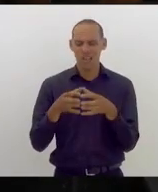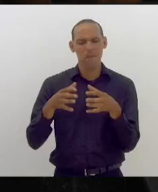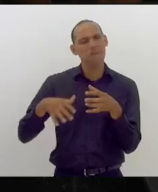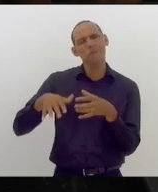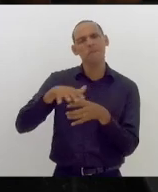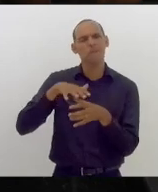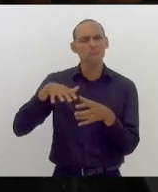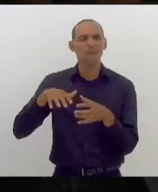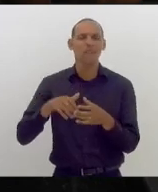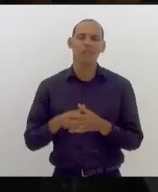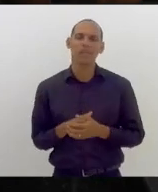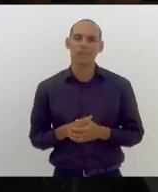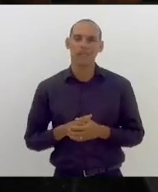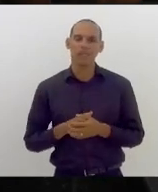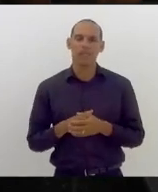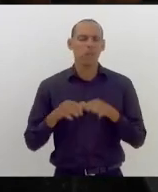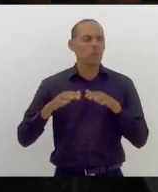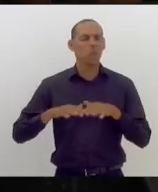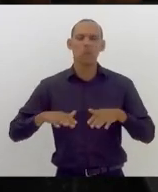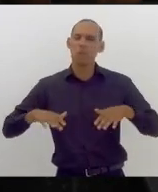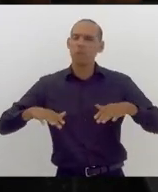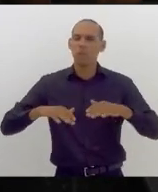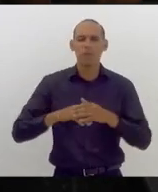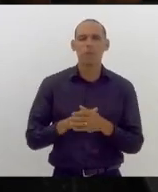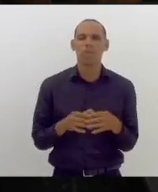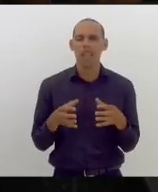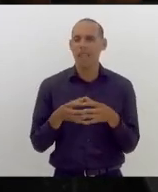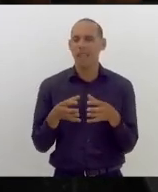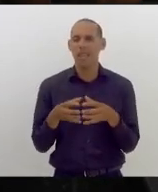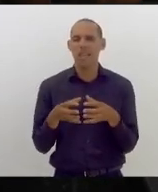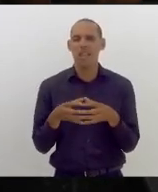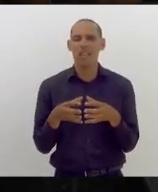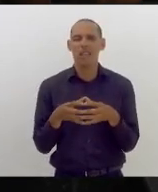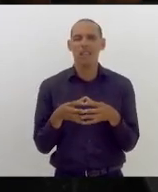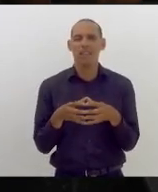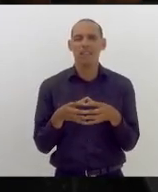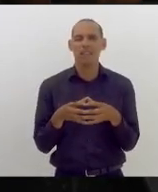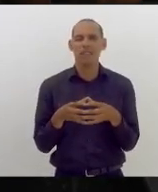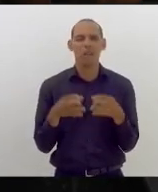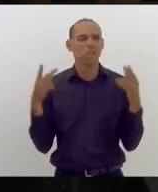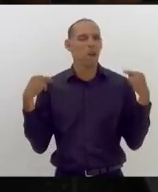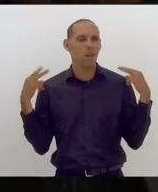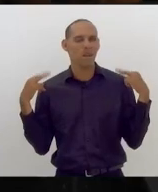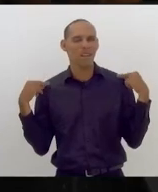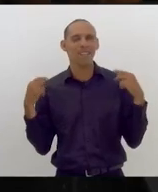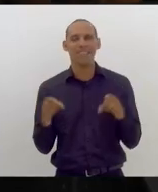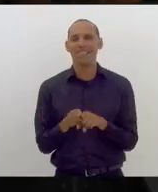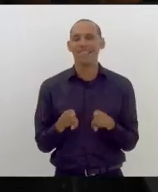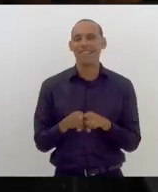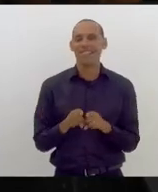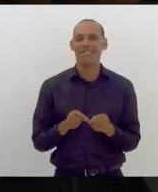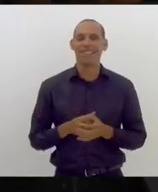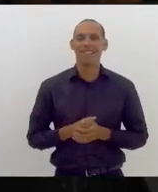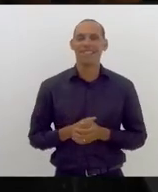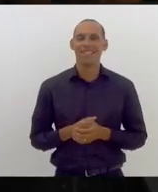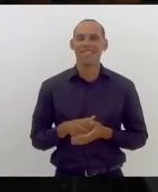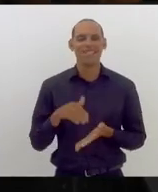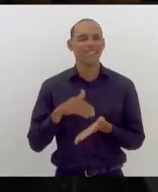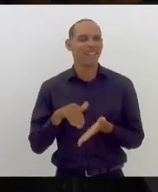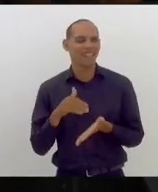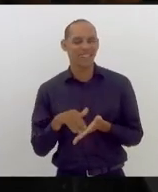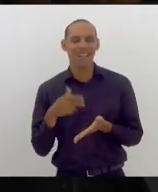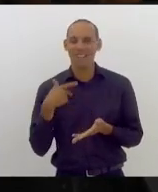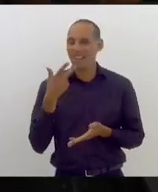equipe, de todos, da equipe nossa, dos motoristas que estão aqui também, das secretárias